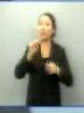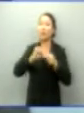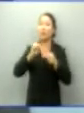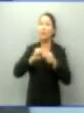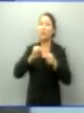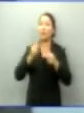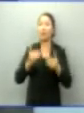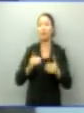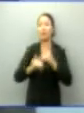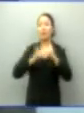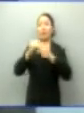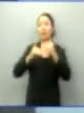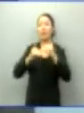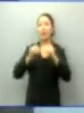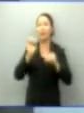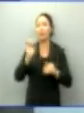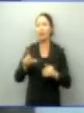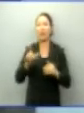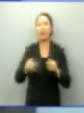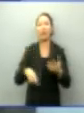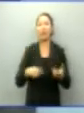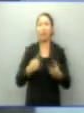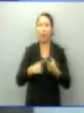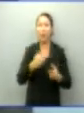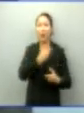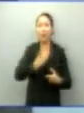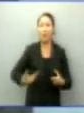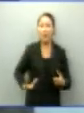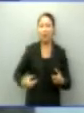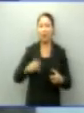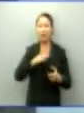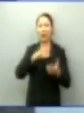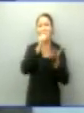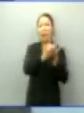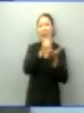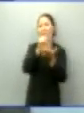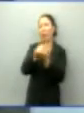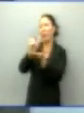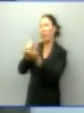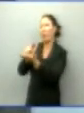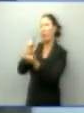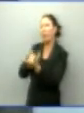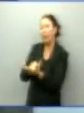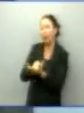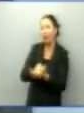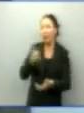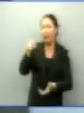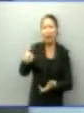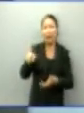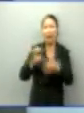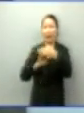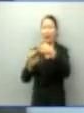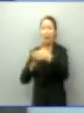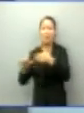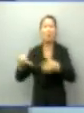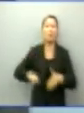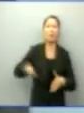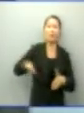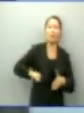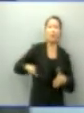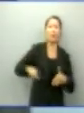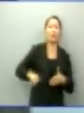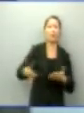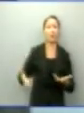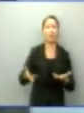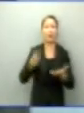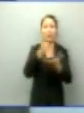cada vez mais e não ser atrapalhado pelo próprio Estado. Nós criaremos o guichê único para que o comerciante ou empresário possa pagar os seus